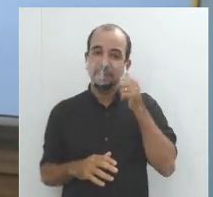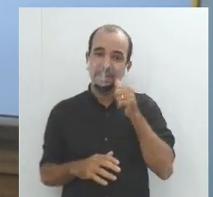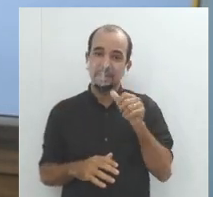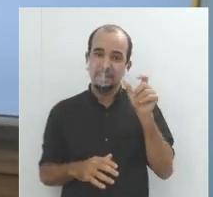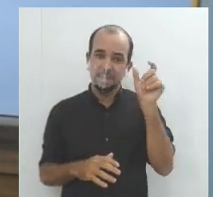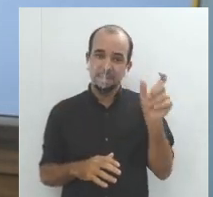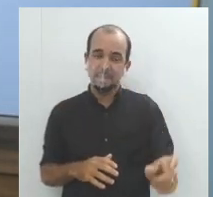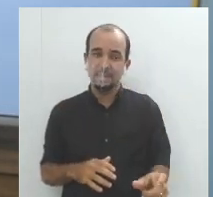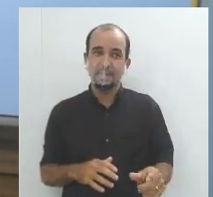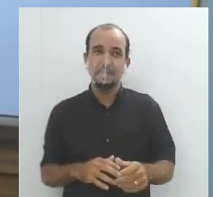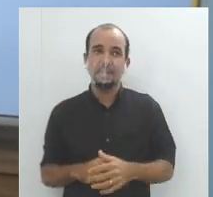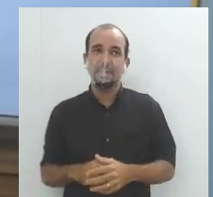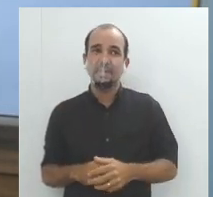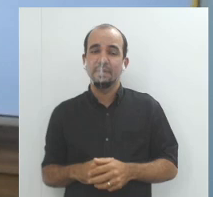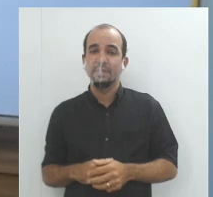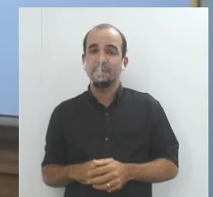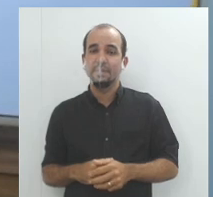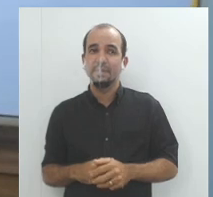muito